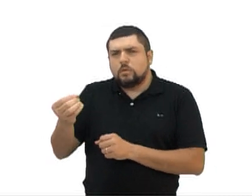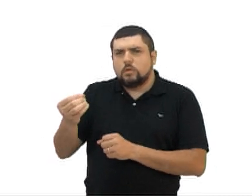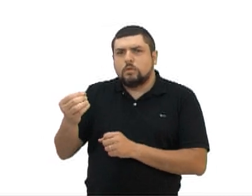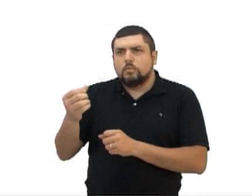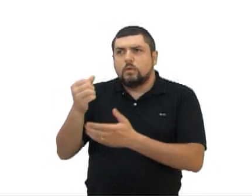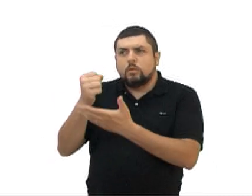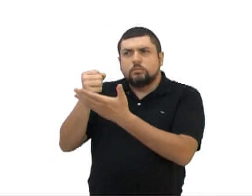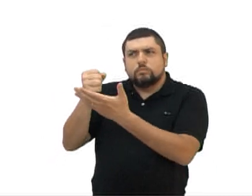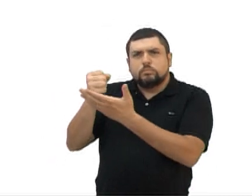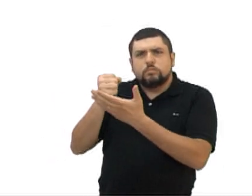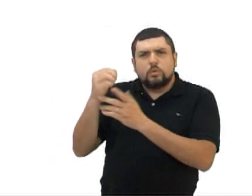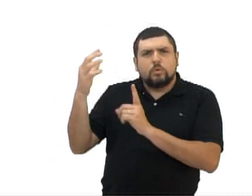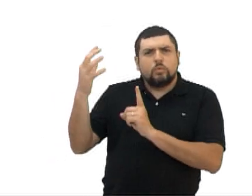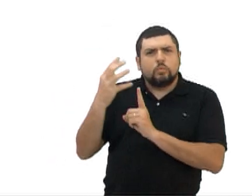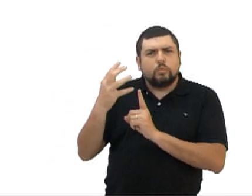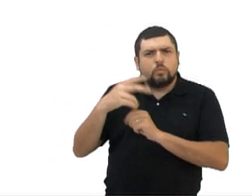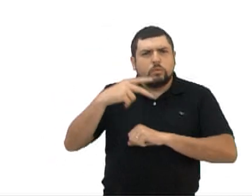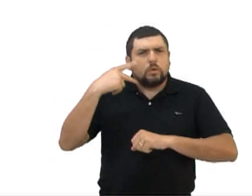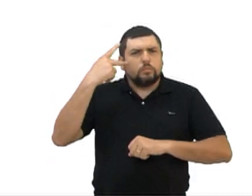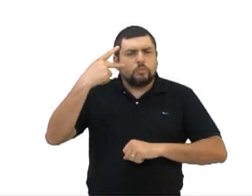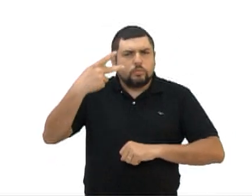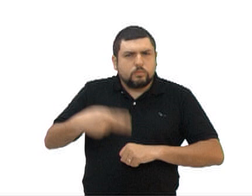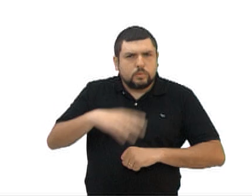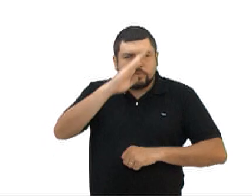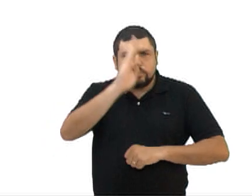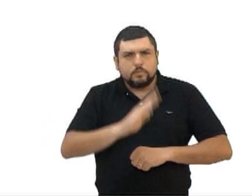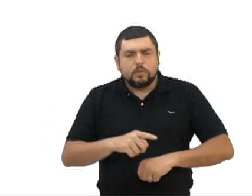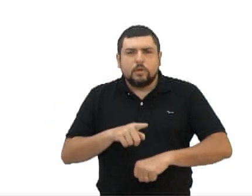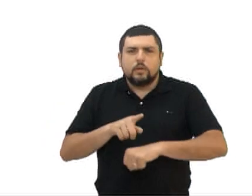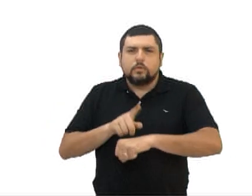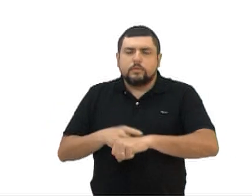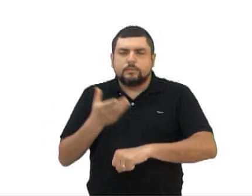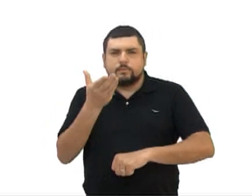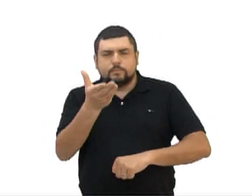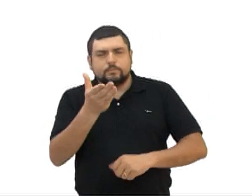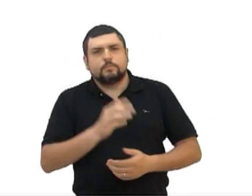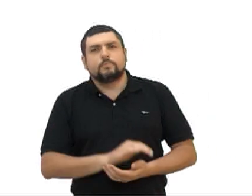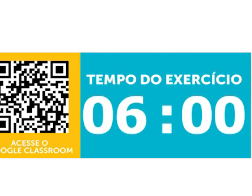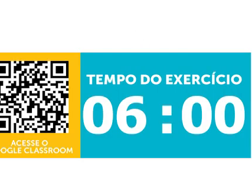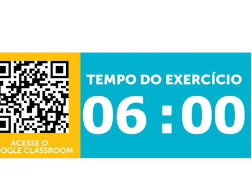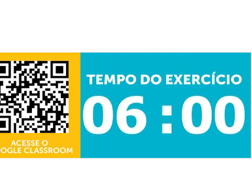a modelar a política nacional? Tempo lá para vocês responderem em casa.